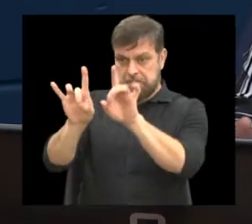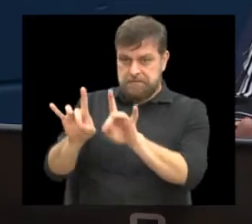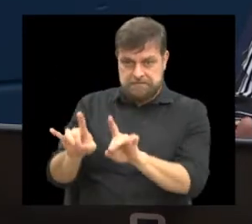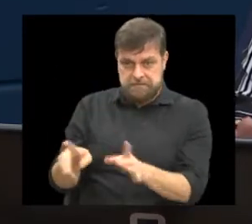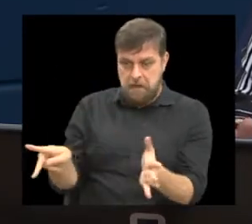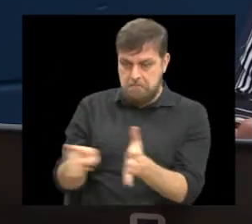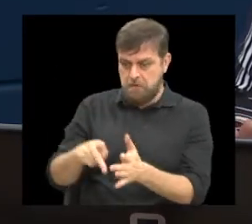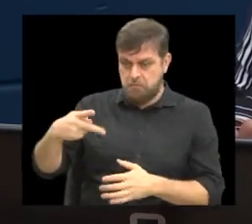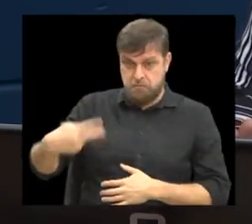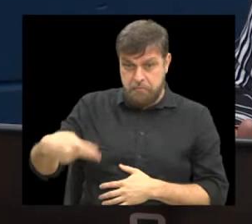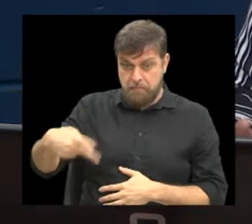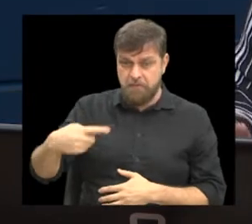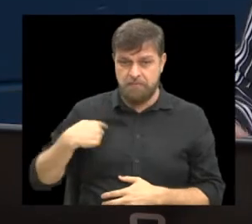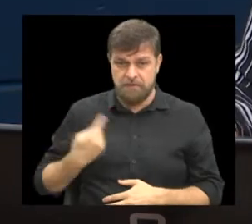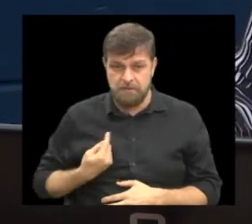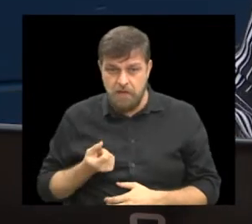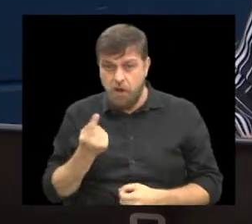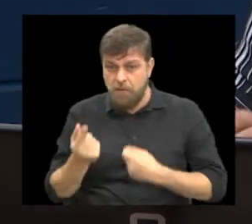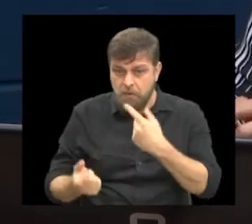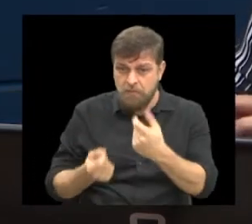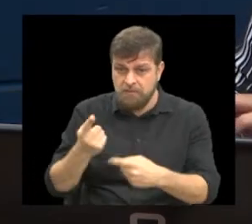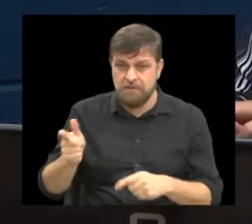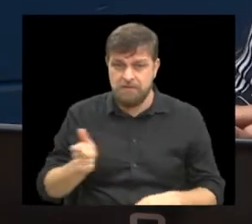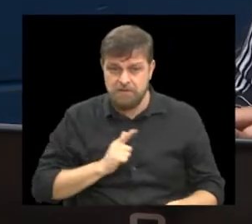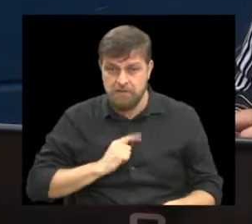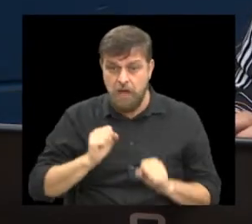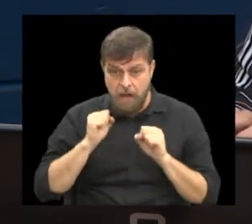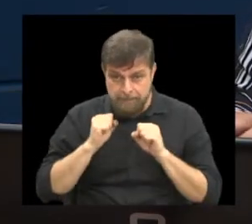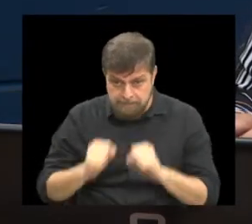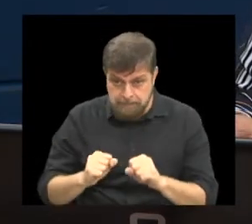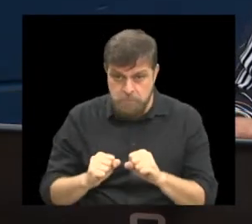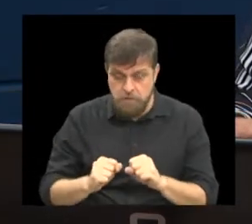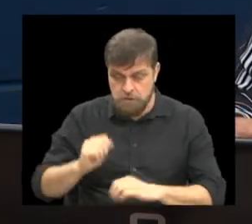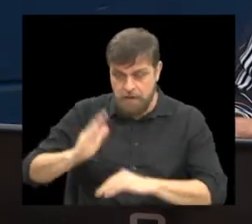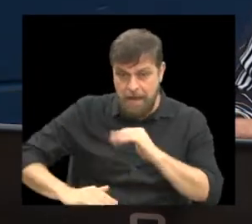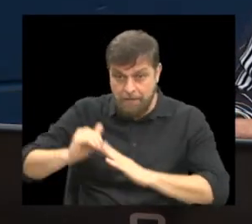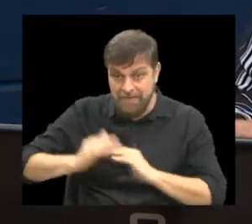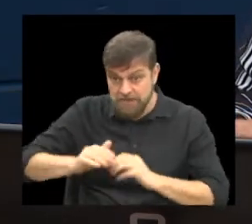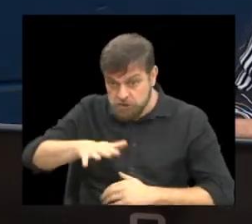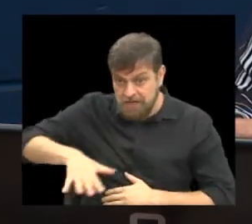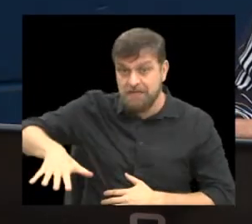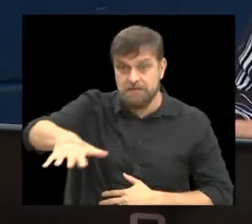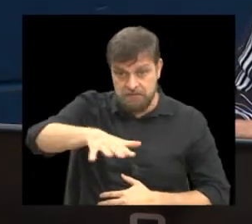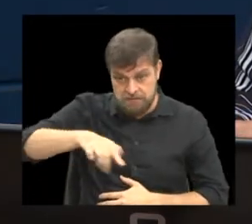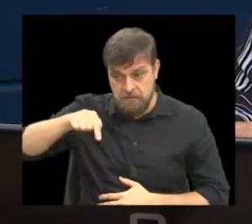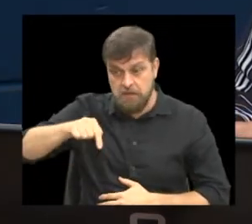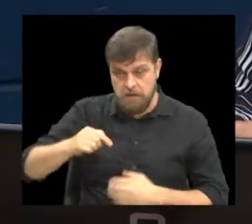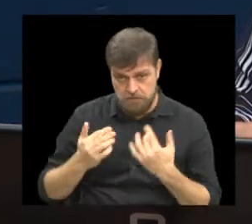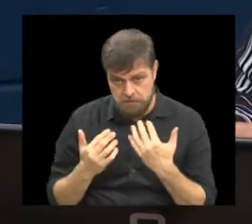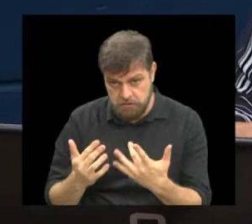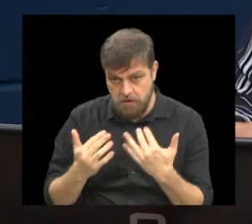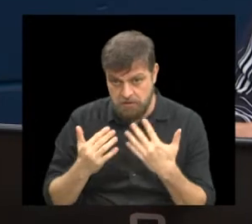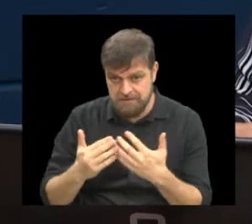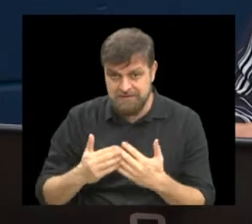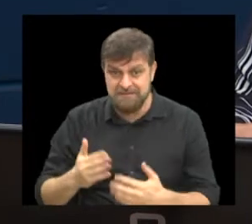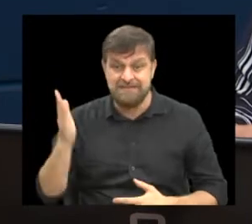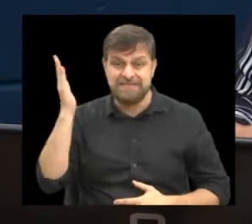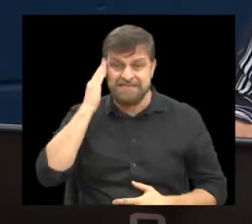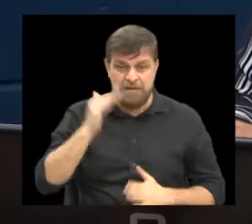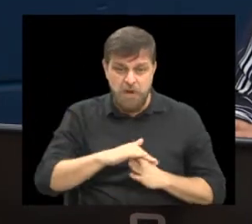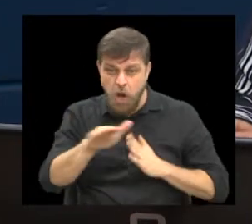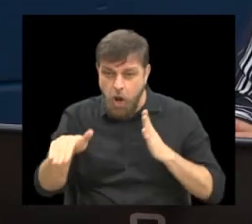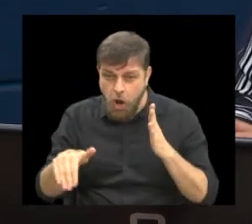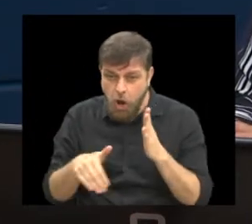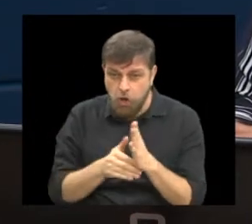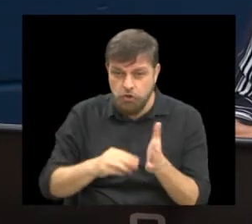especializado, mas poucas pessoas, inclusive, têm autorização para atuar nessa área. Mas saber de todas as técnicas